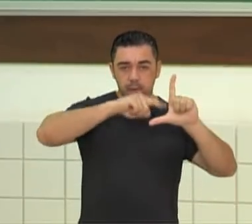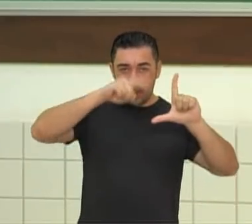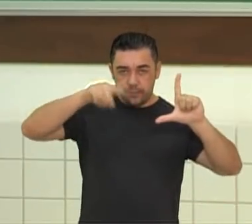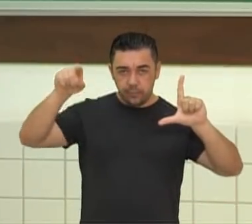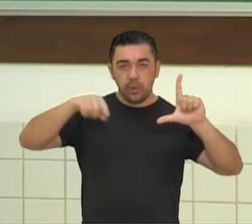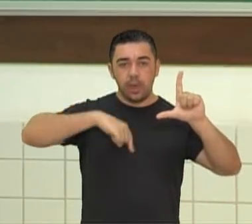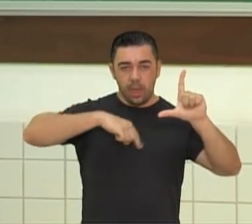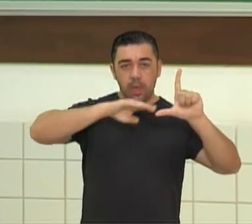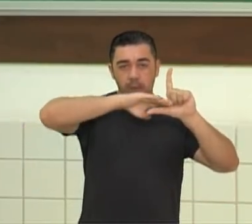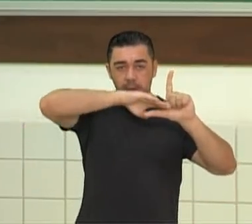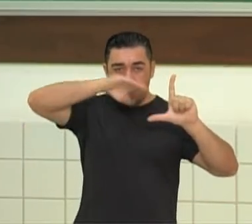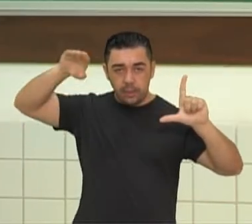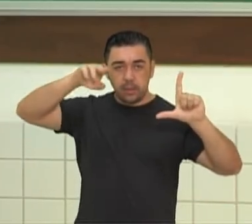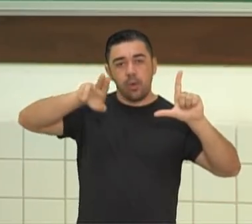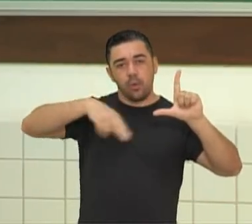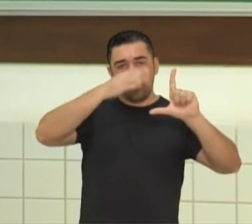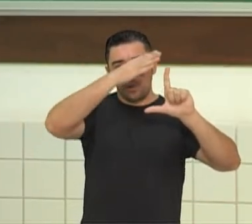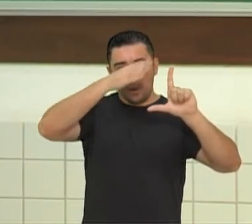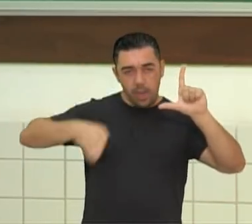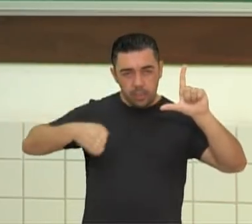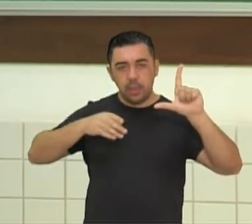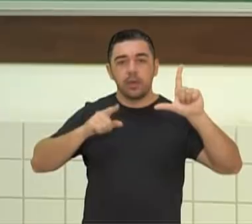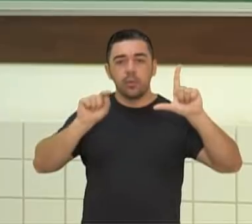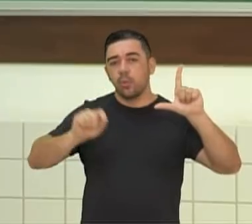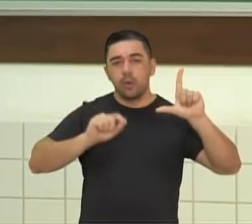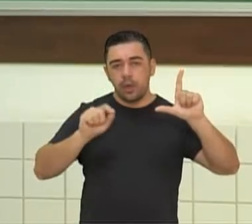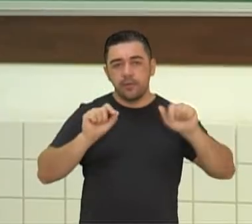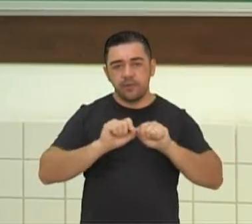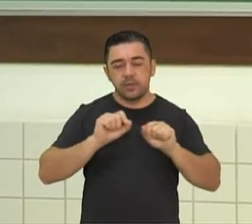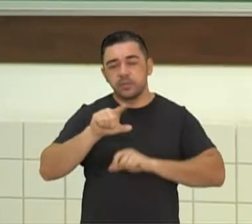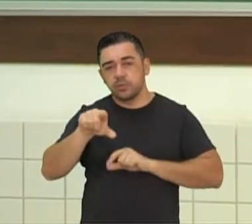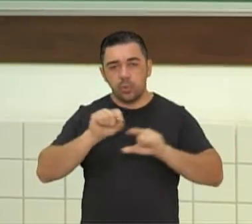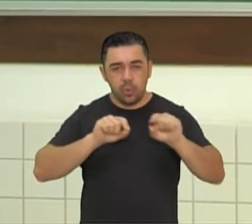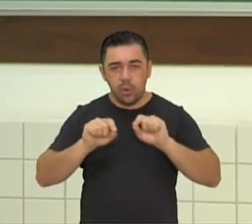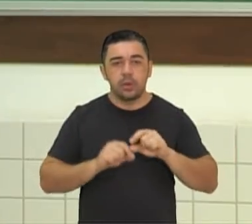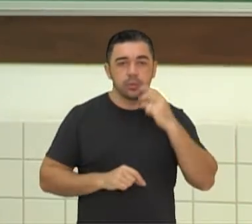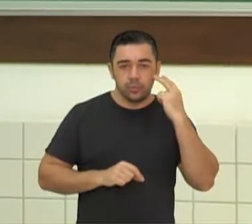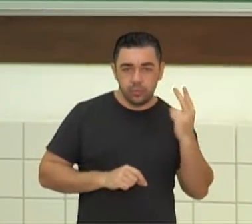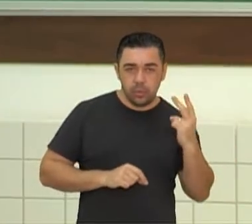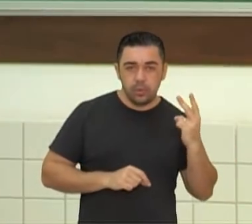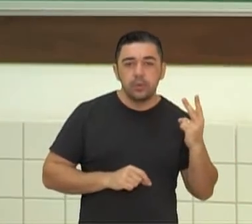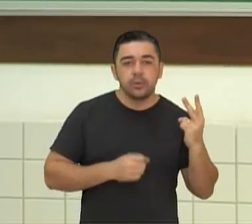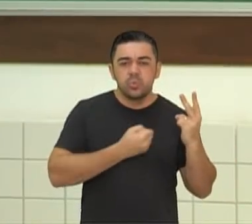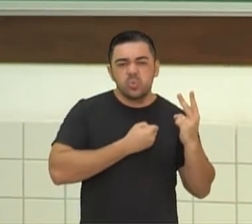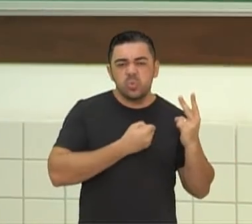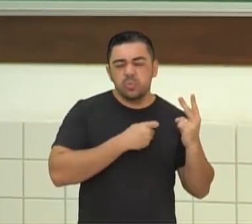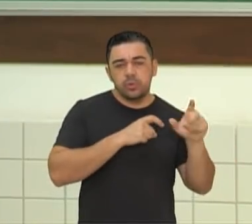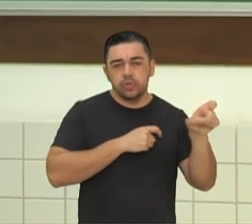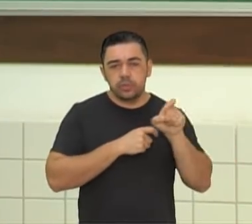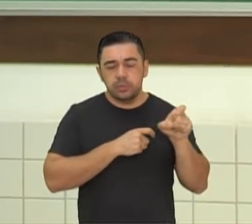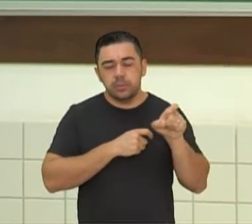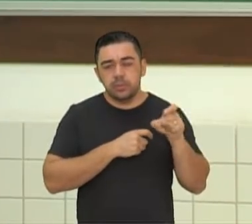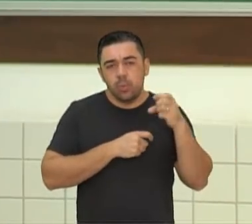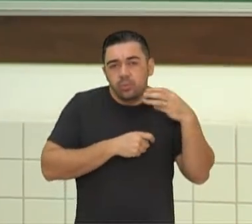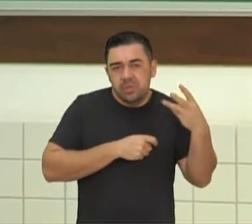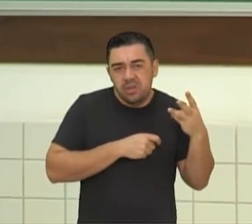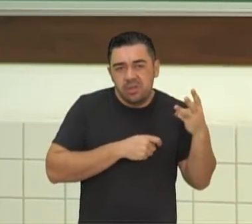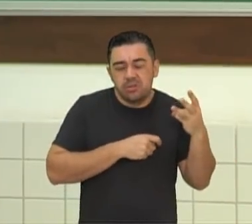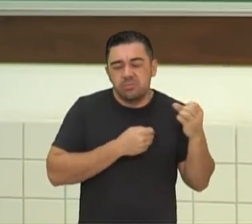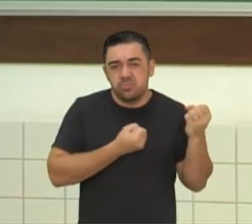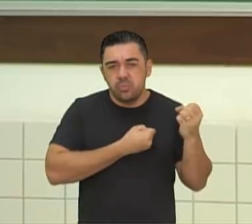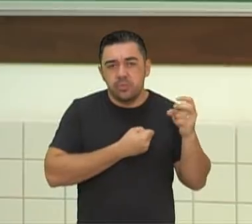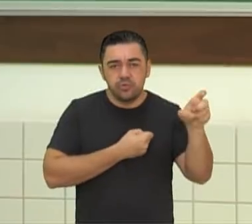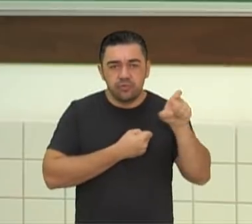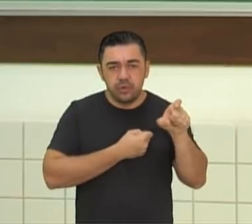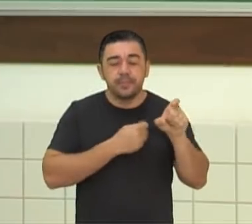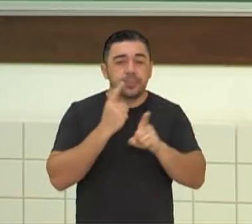certo? E para você obter essa reta, você escolhe 2 valores para x ou 3 valores para x, calcula os valores